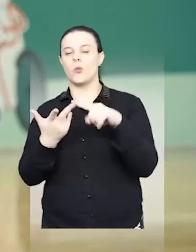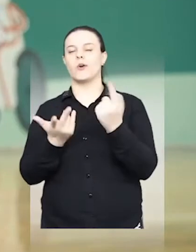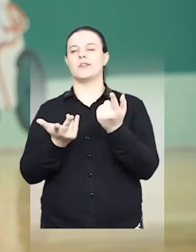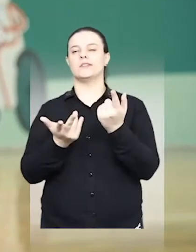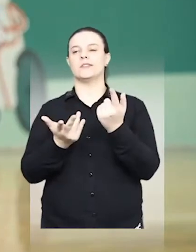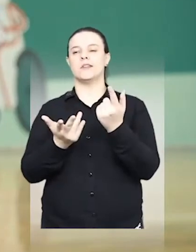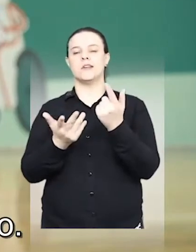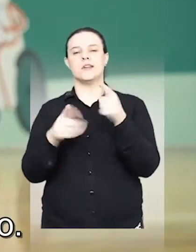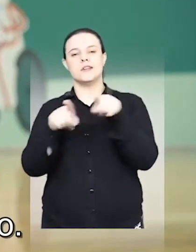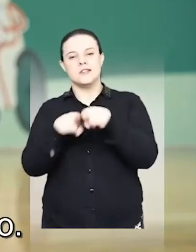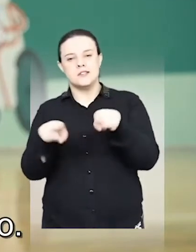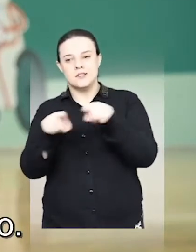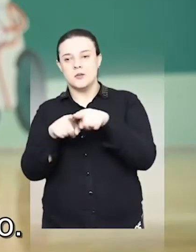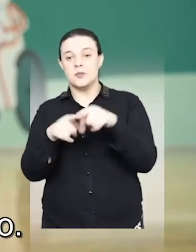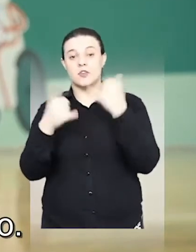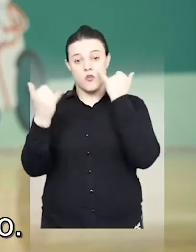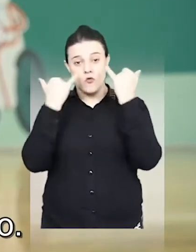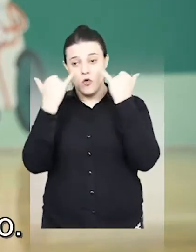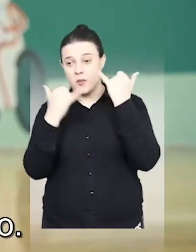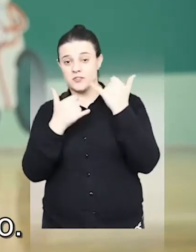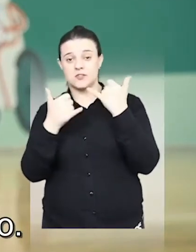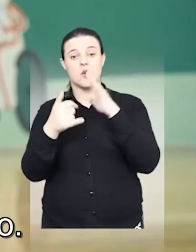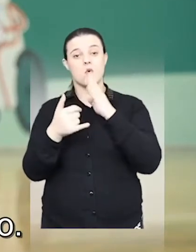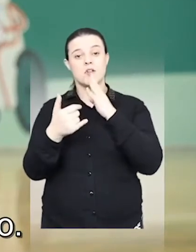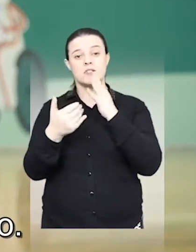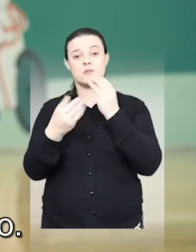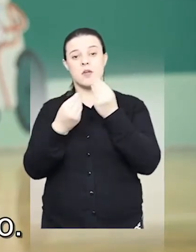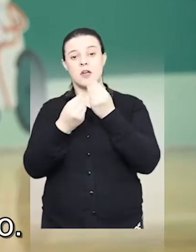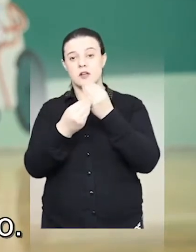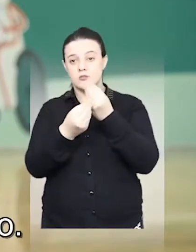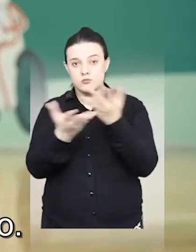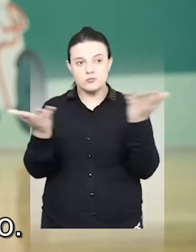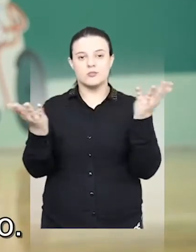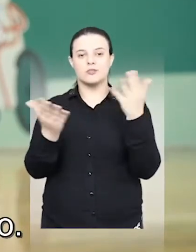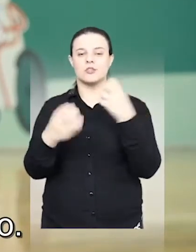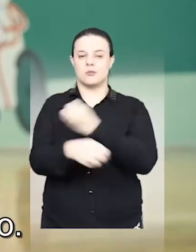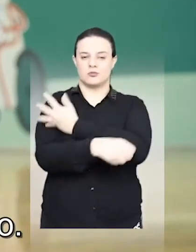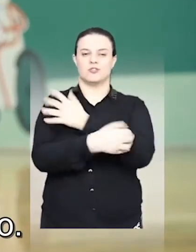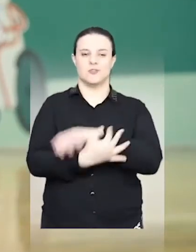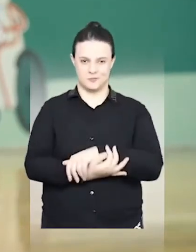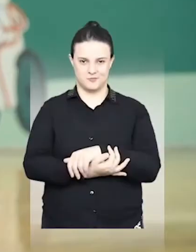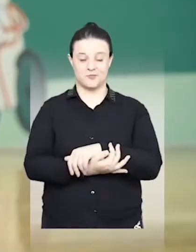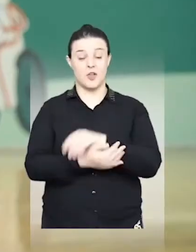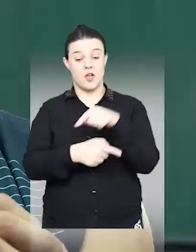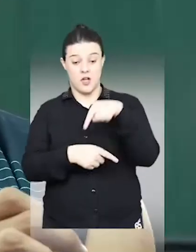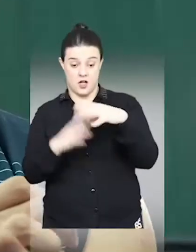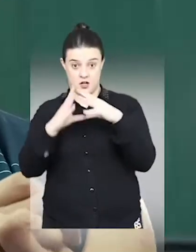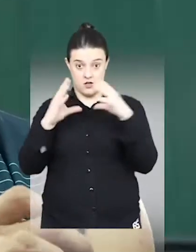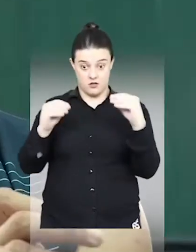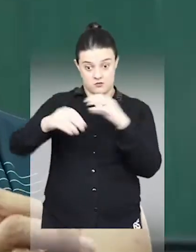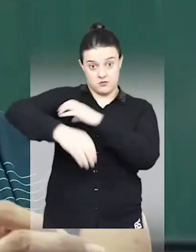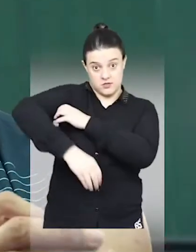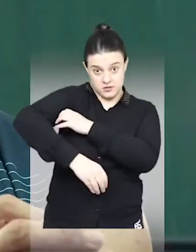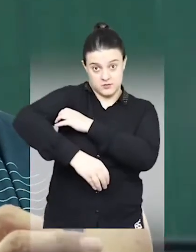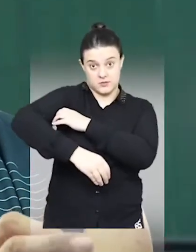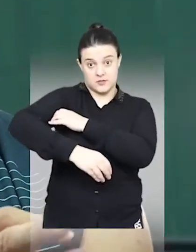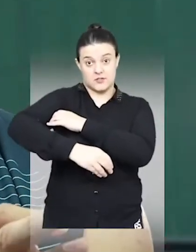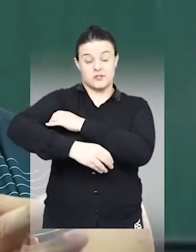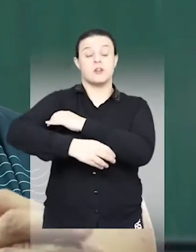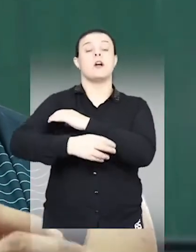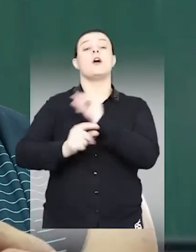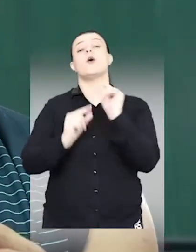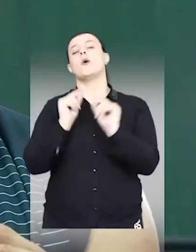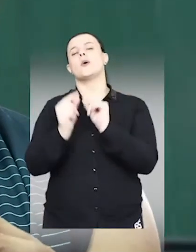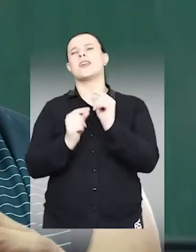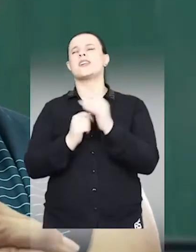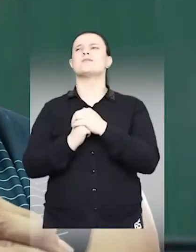valores, de informação, conhecimento e emoção. O rugby, ele José